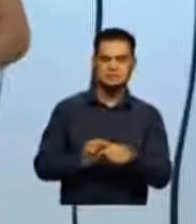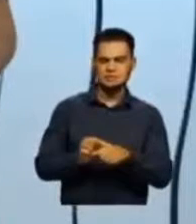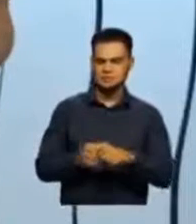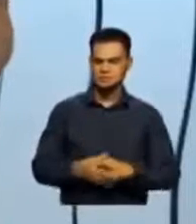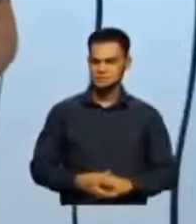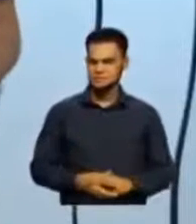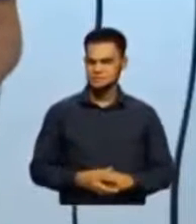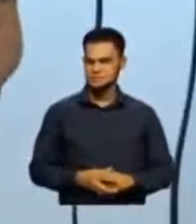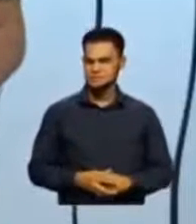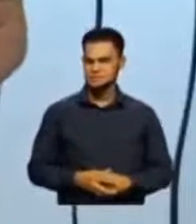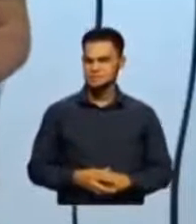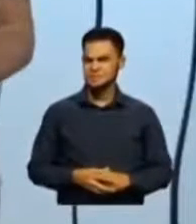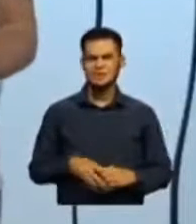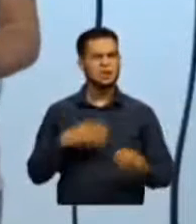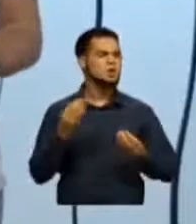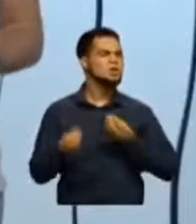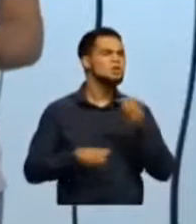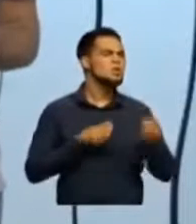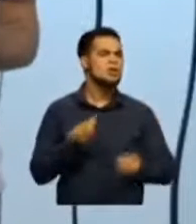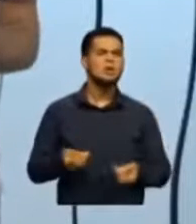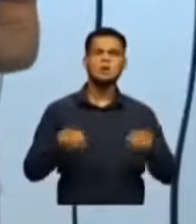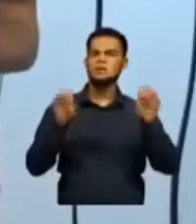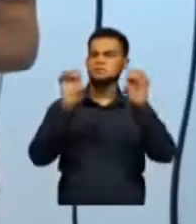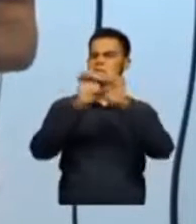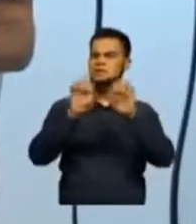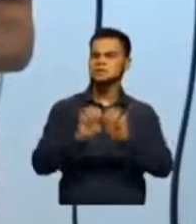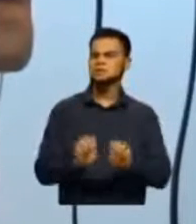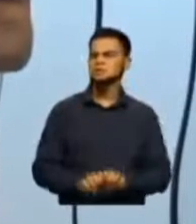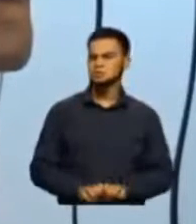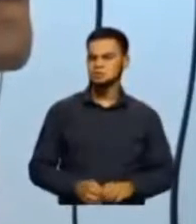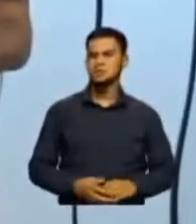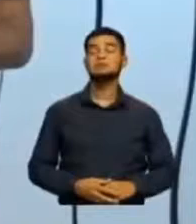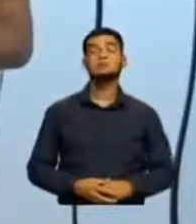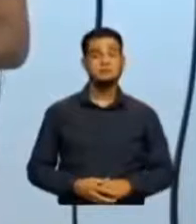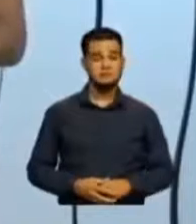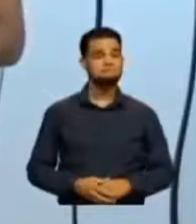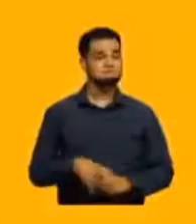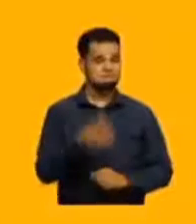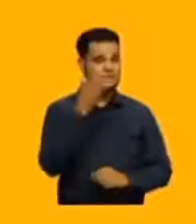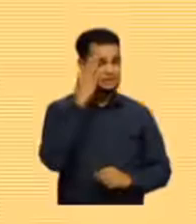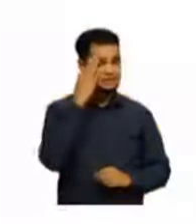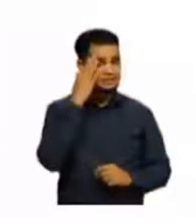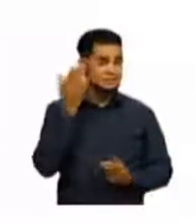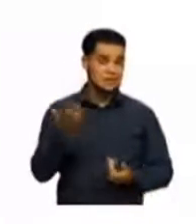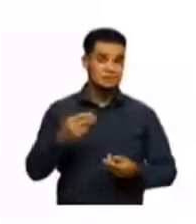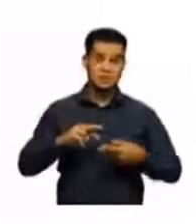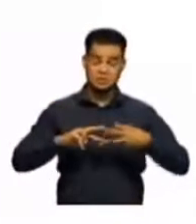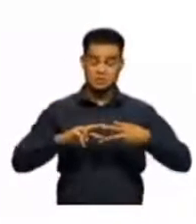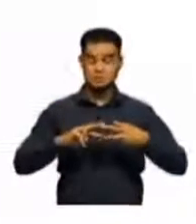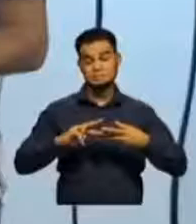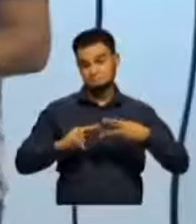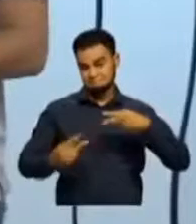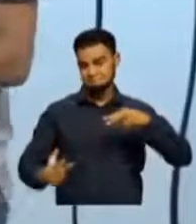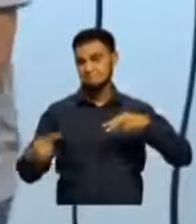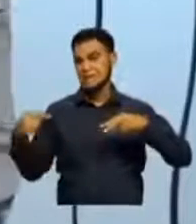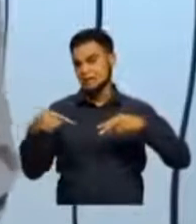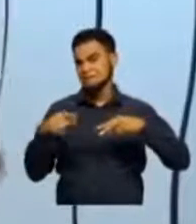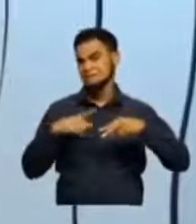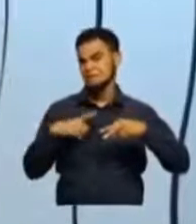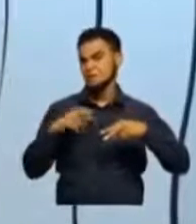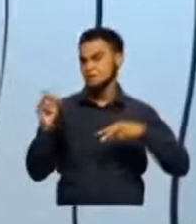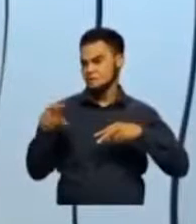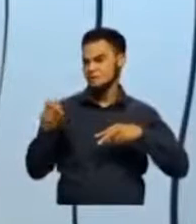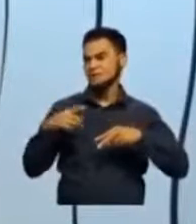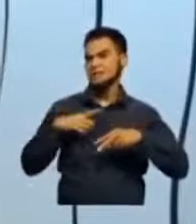Como que é essa estrutura então? Como a gente sabe, o vírus ele vai possuir material genético. Esse material genético